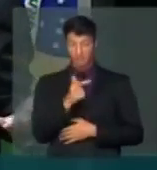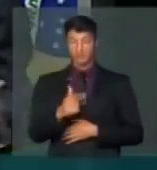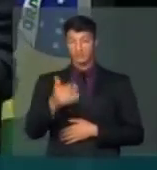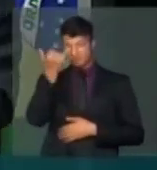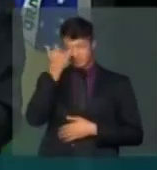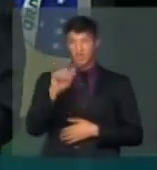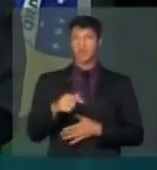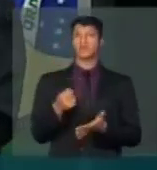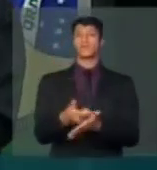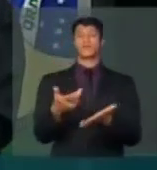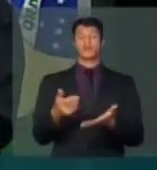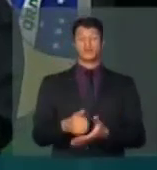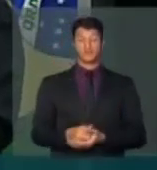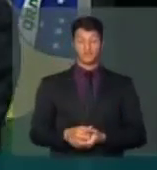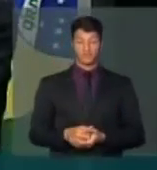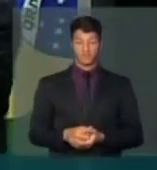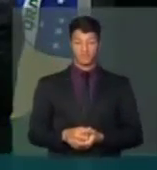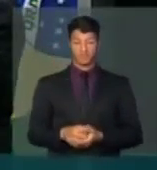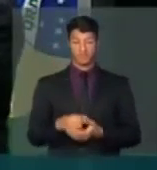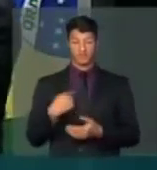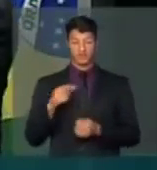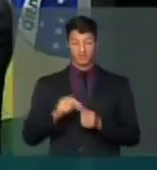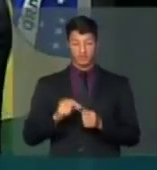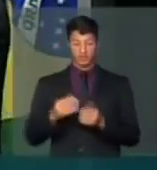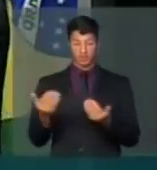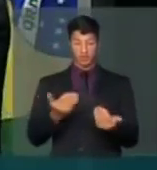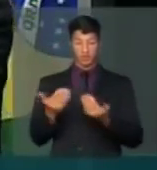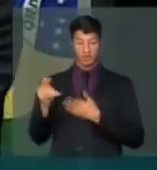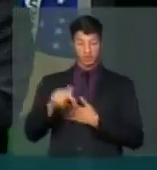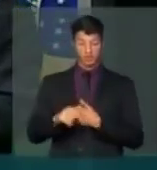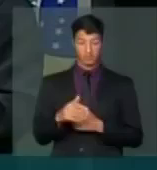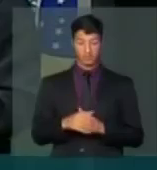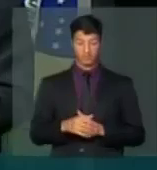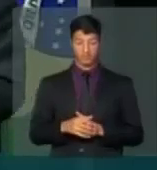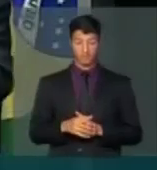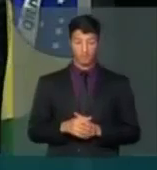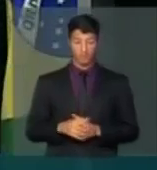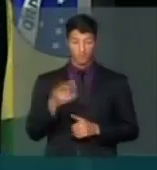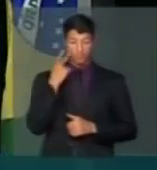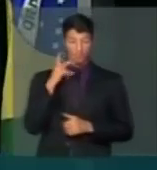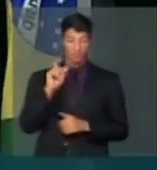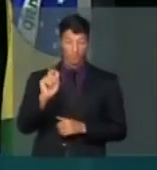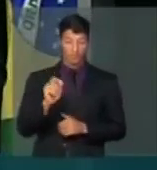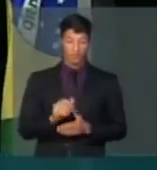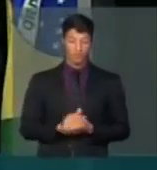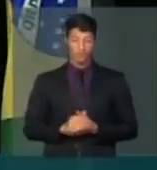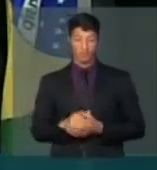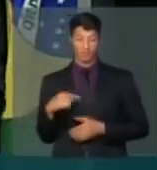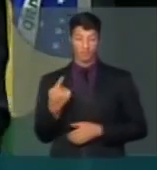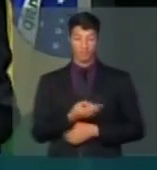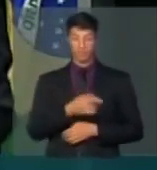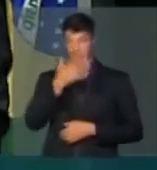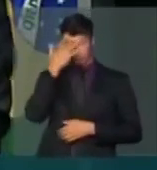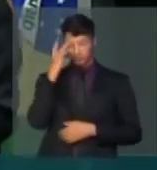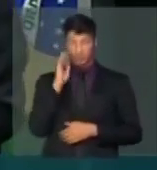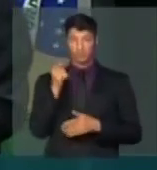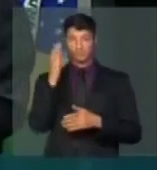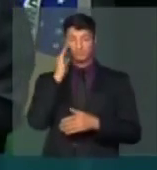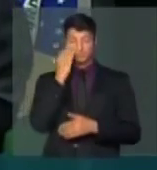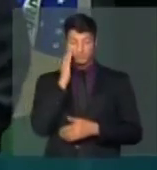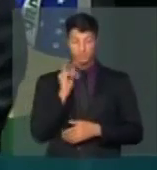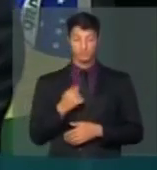noção disso, é comprada. Aliás, eu faço a comparação aqui, para que o nosso telespectador